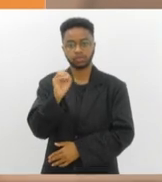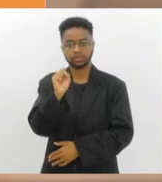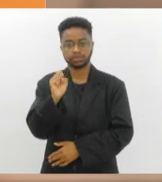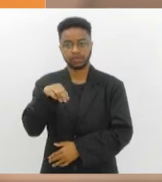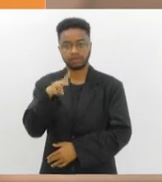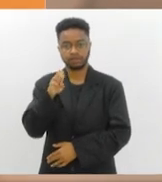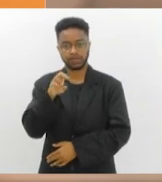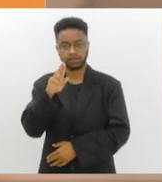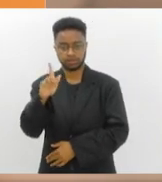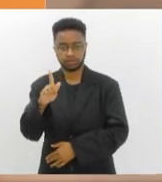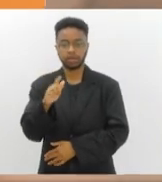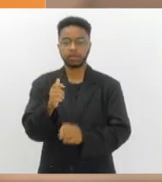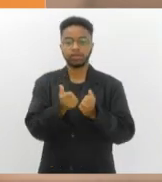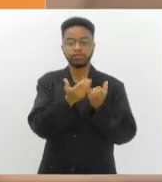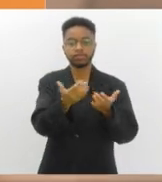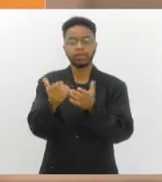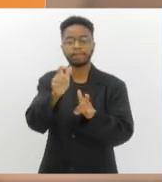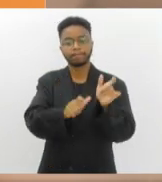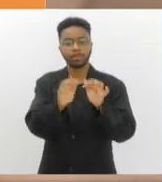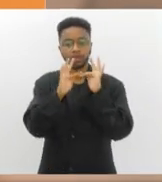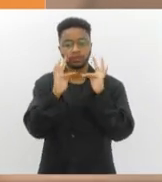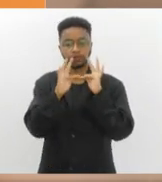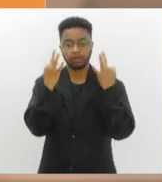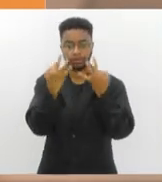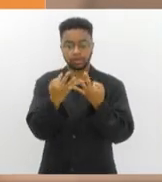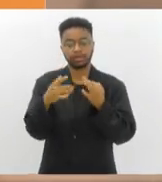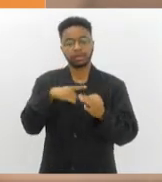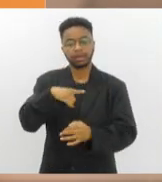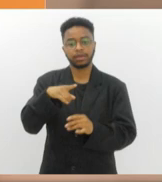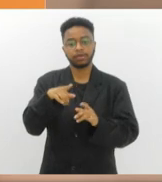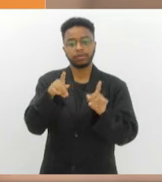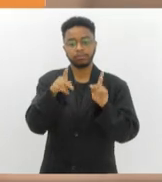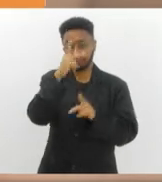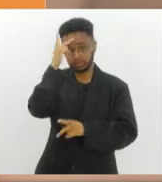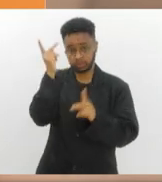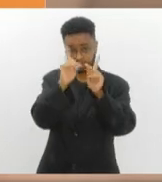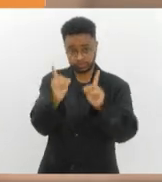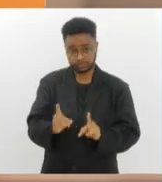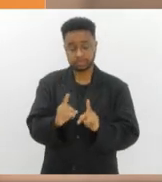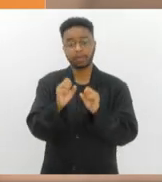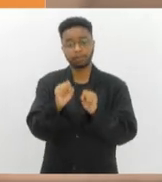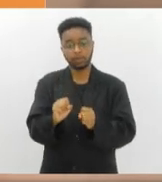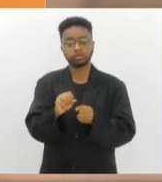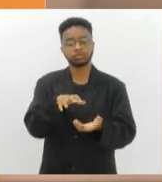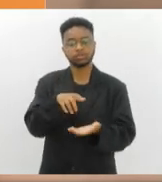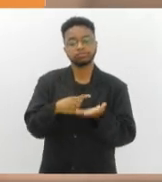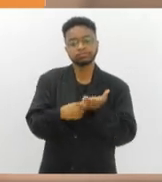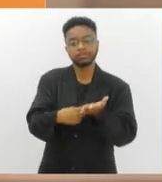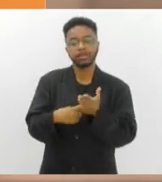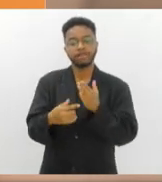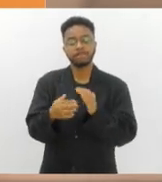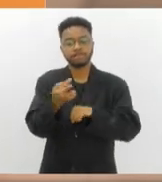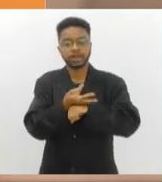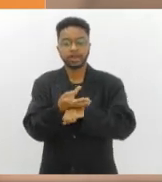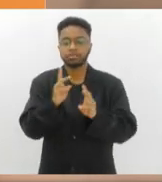Reis, que garante aos pais e responsáveis de pessoas com deficiência o direito de agendarem férias no mesmo período